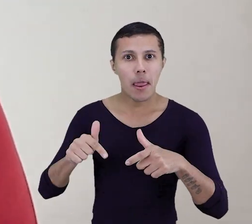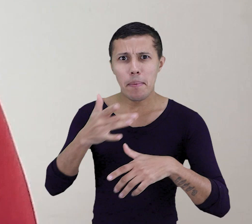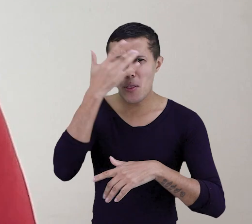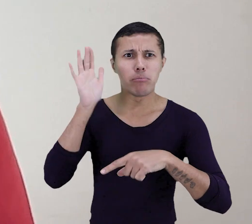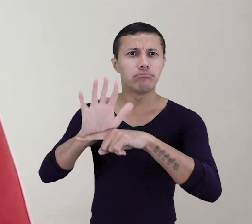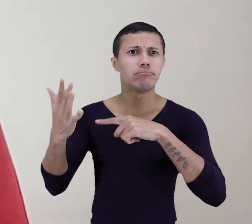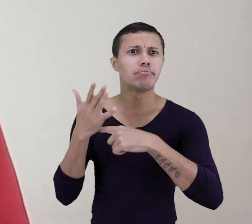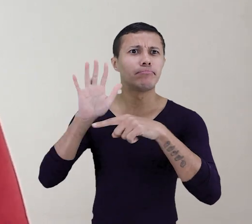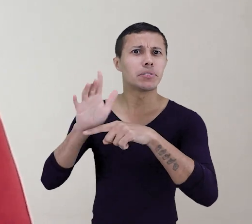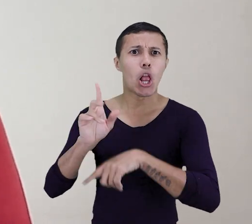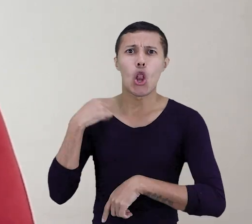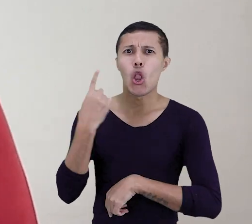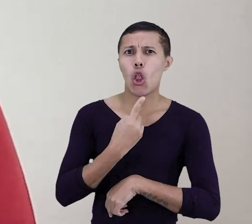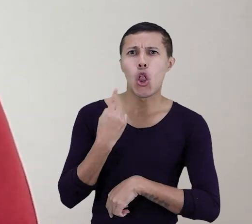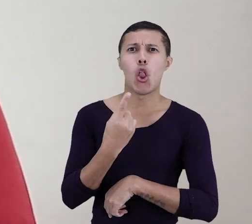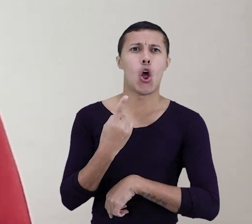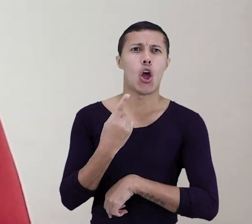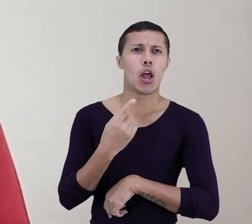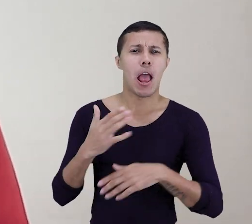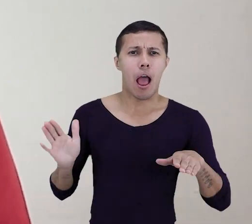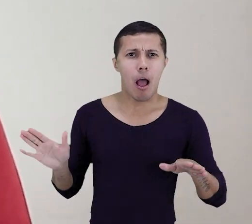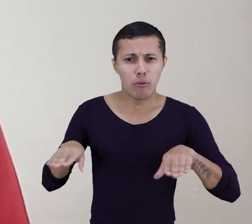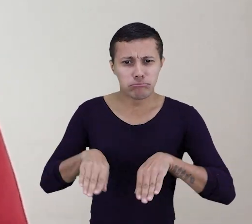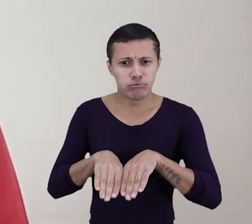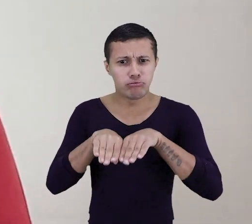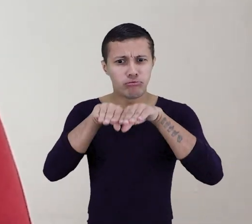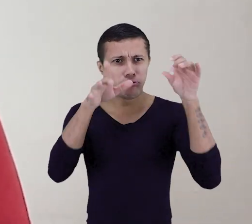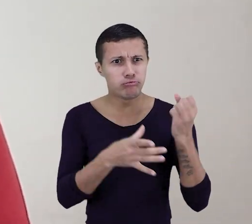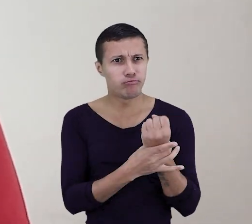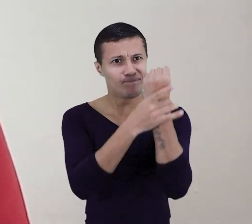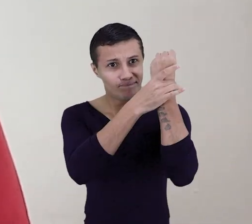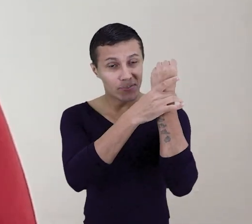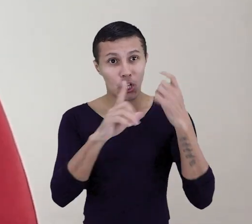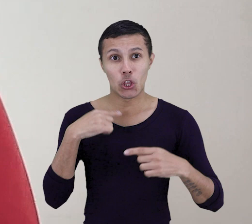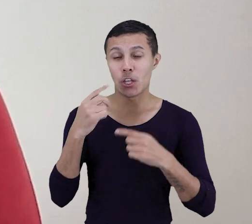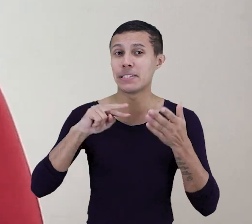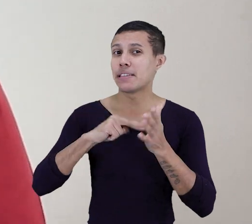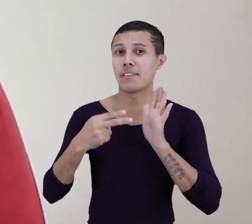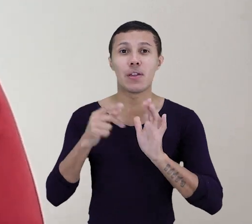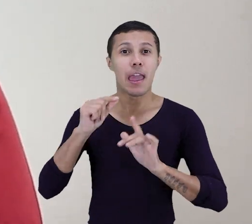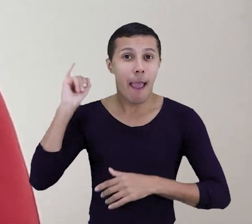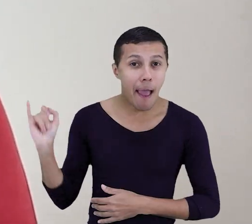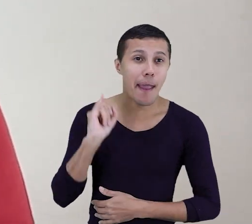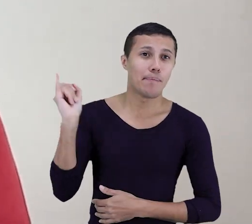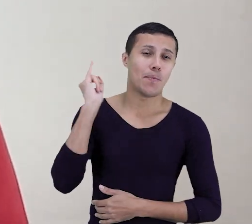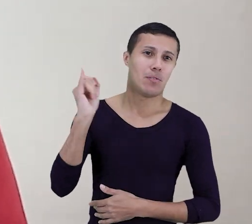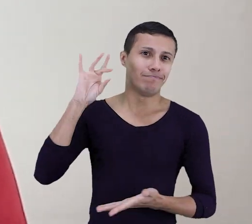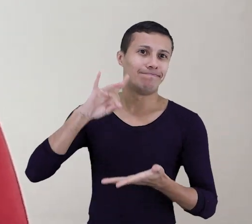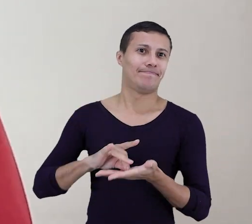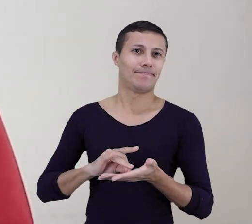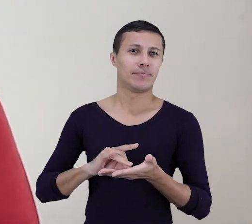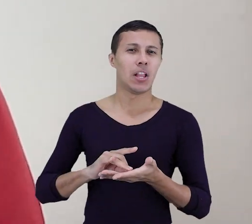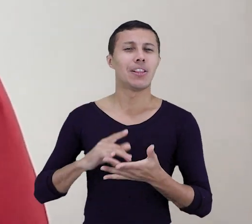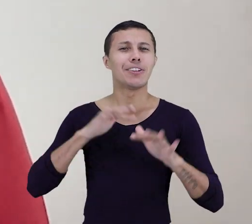se ajuda, então nós estamos ali sim para todo mundo crescer junto, então isso para a gente é o mais importante.